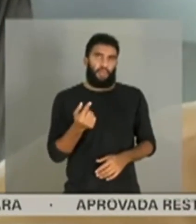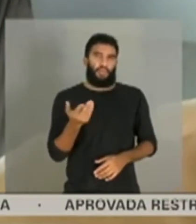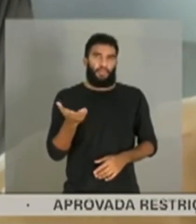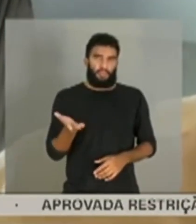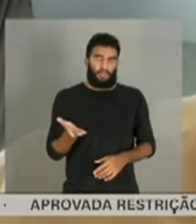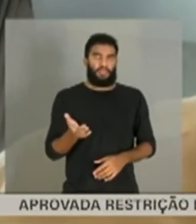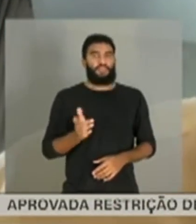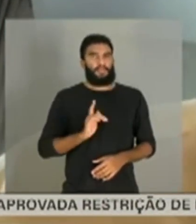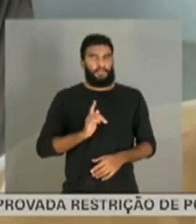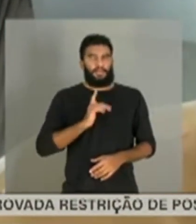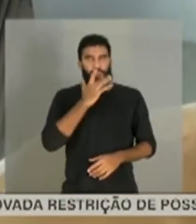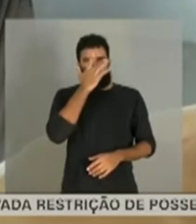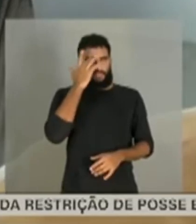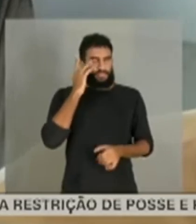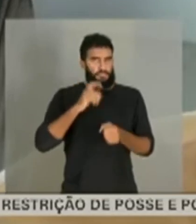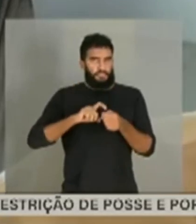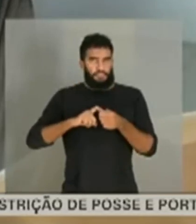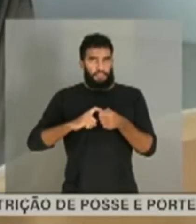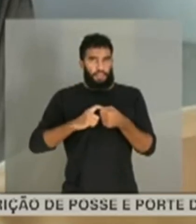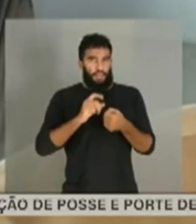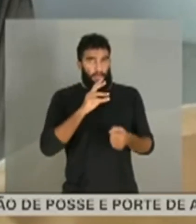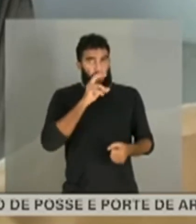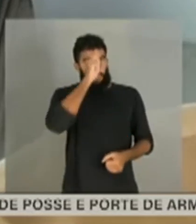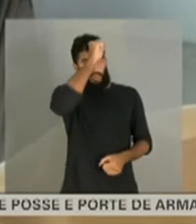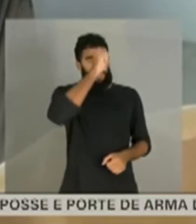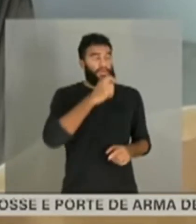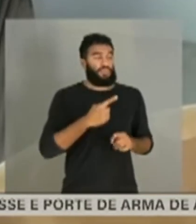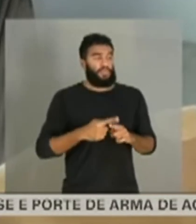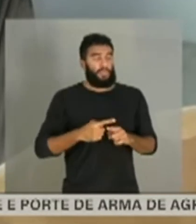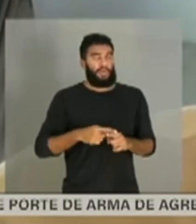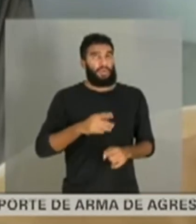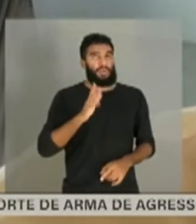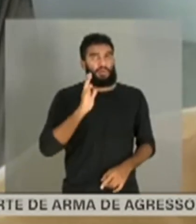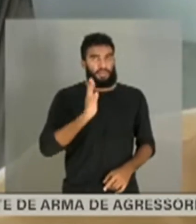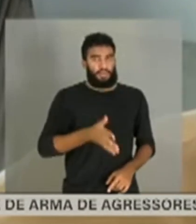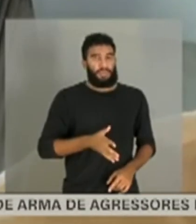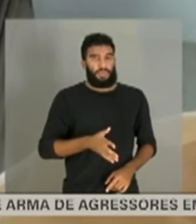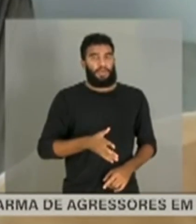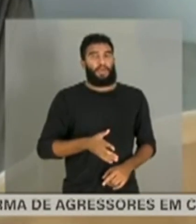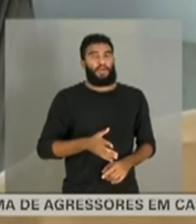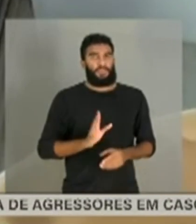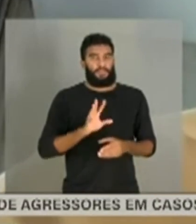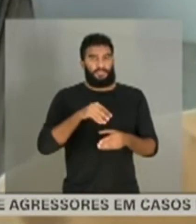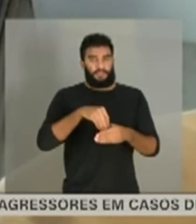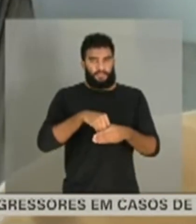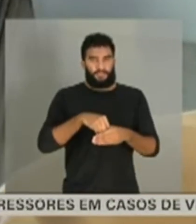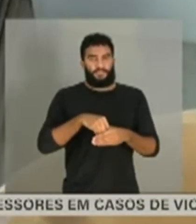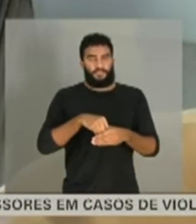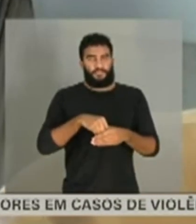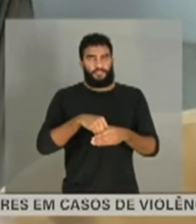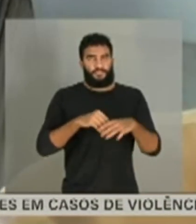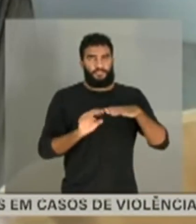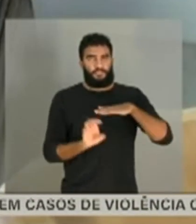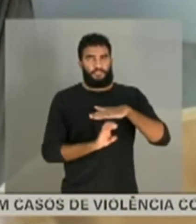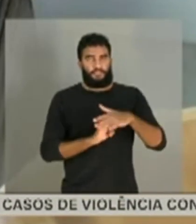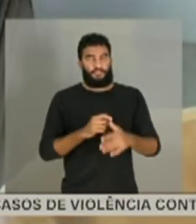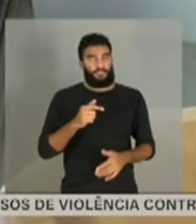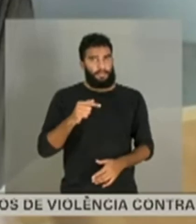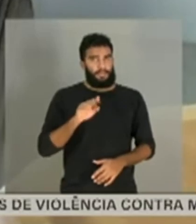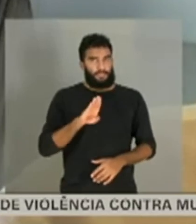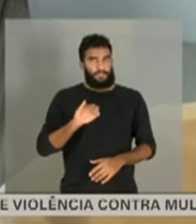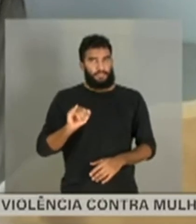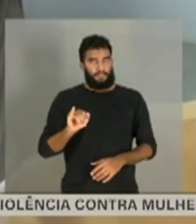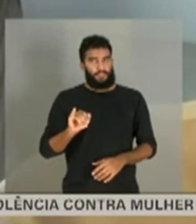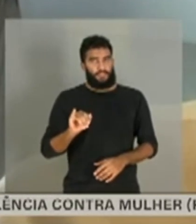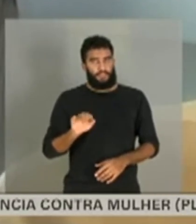ter acionistas fortíssimos, porque já colocaram ali dentro das empresas 7 bilhões e meio. No